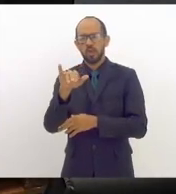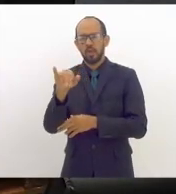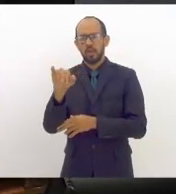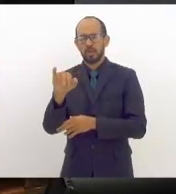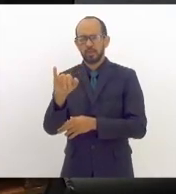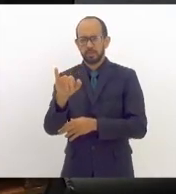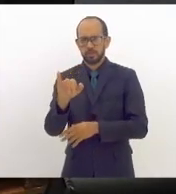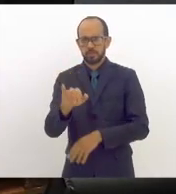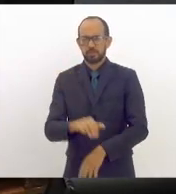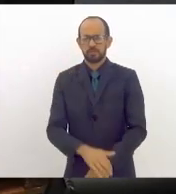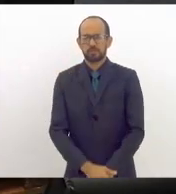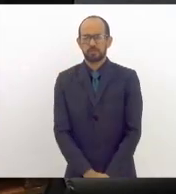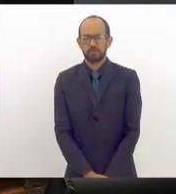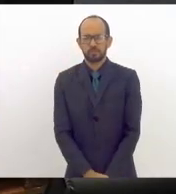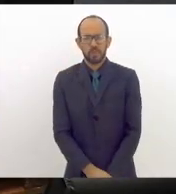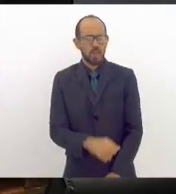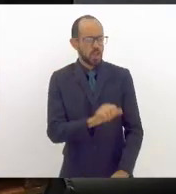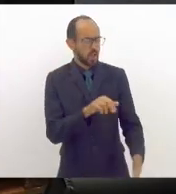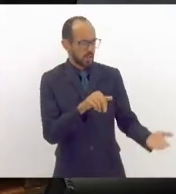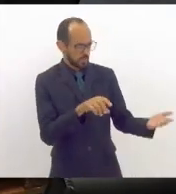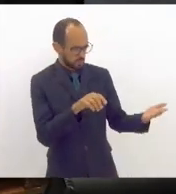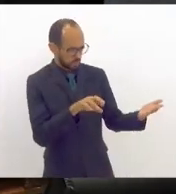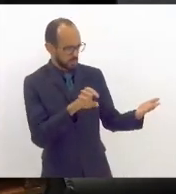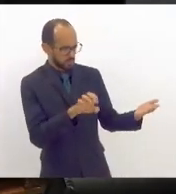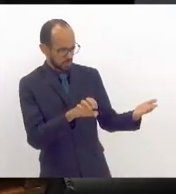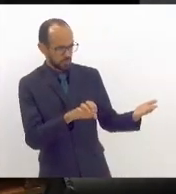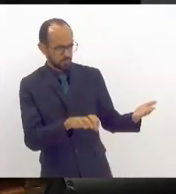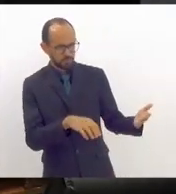próximo morador Deputado Alexandre Freitas